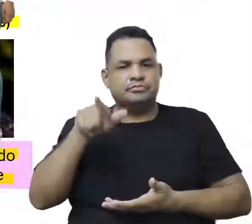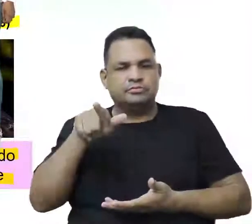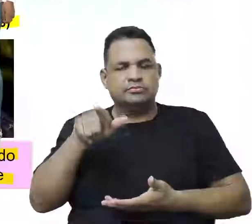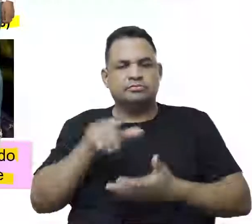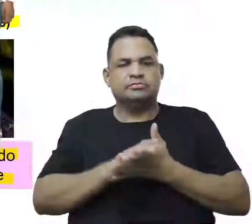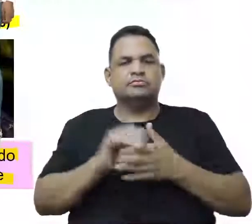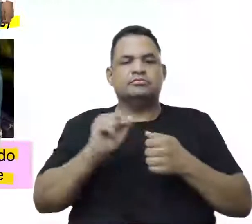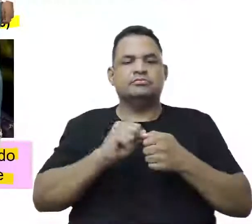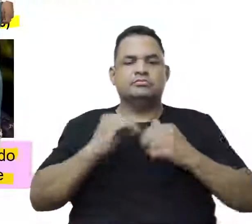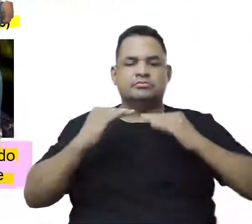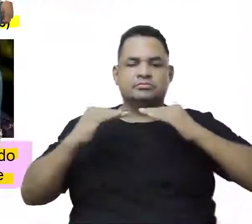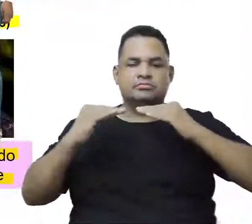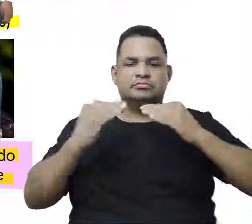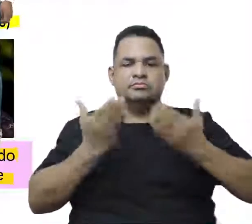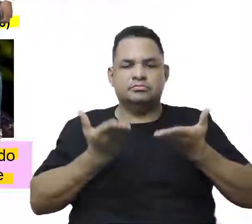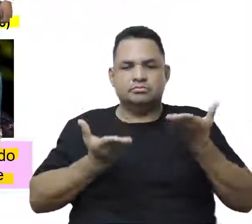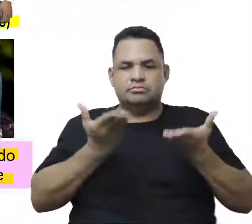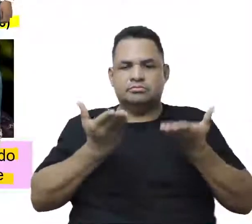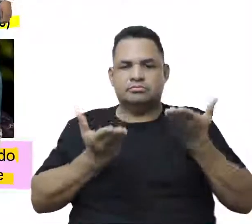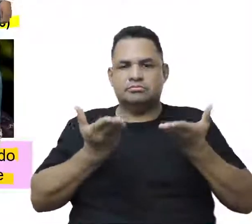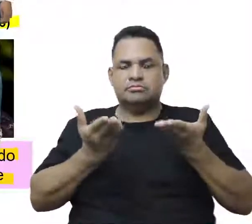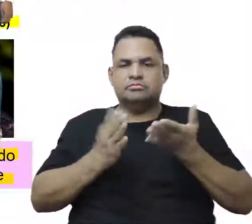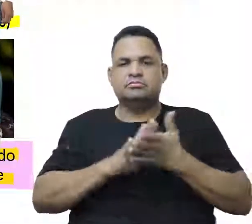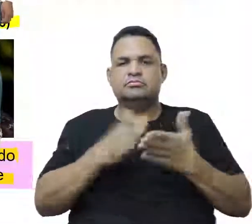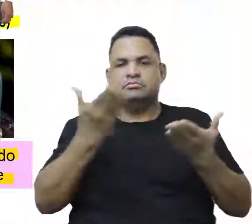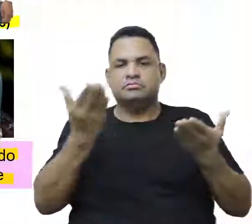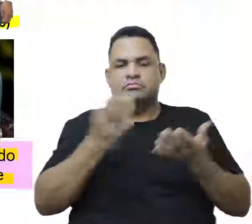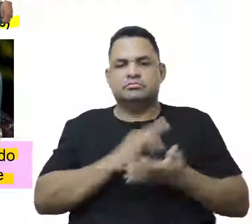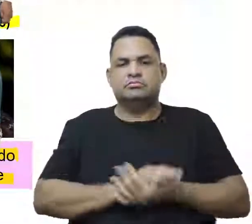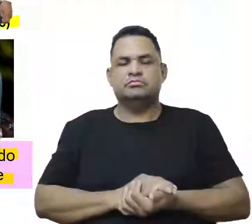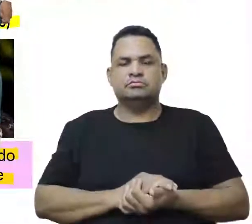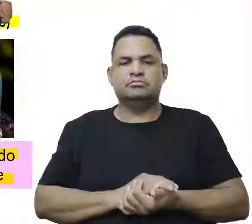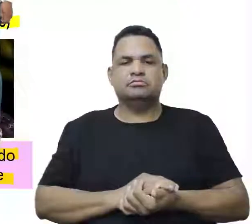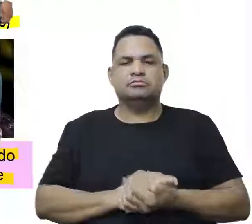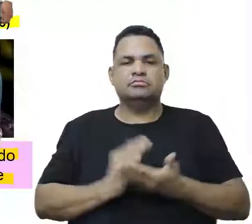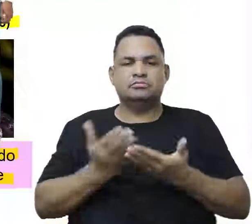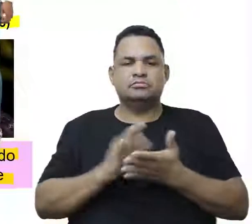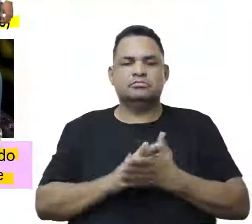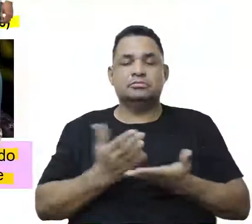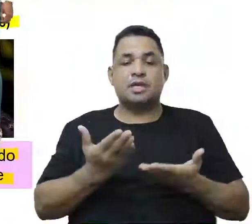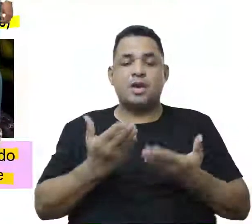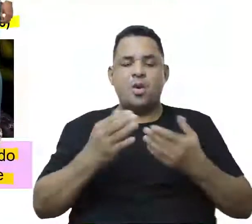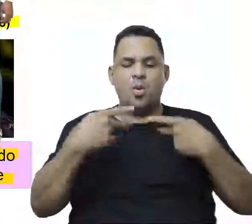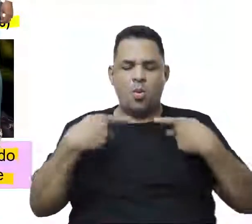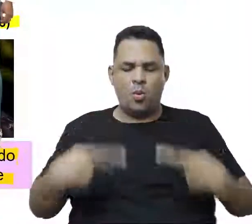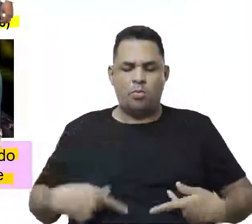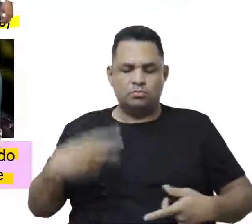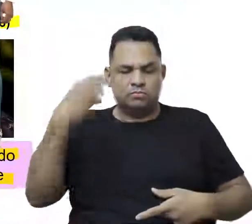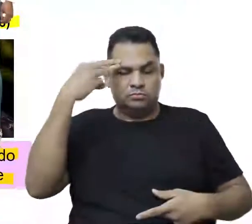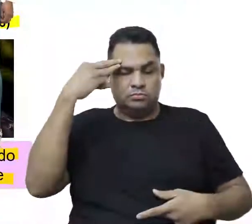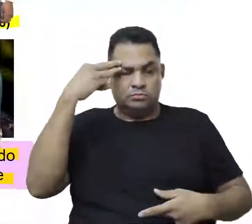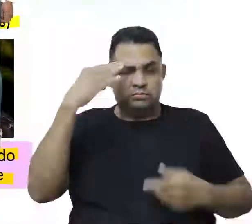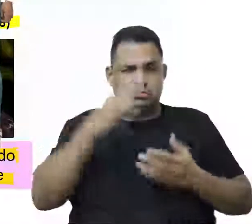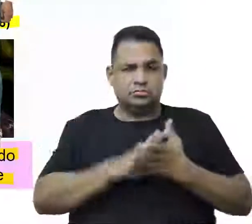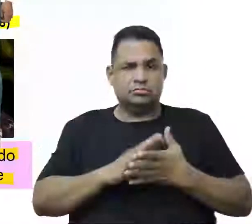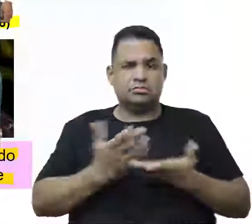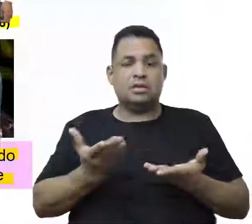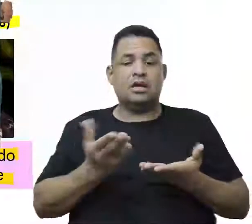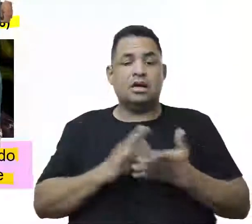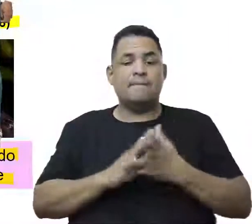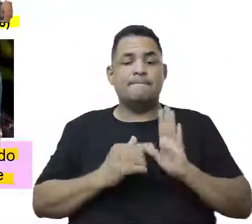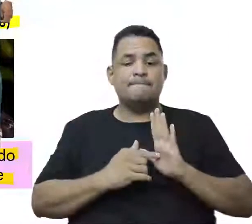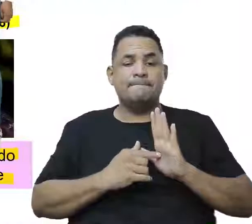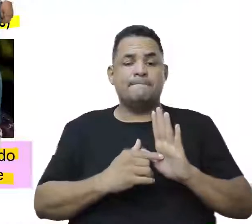consegue fazer equilíbrio, porque essa conduta, esse seu centro lá do corpo e da mente, ele vai refletir nas suas